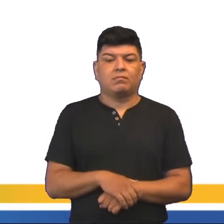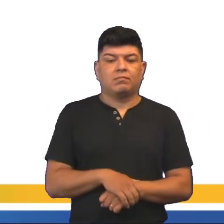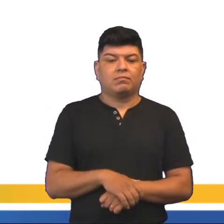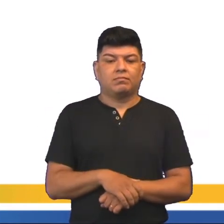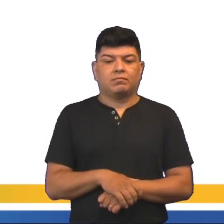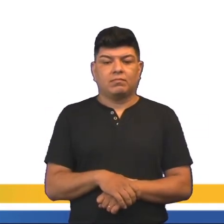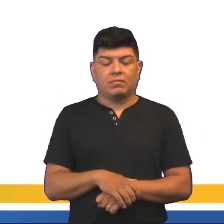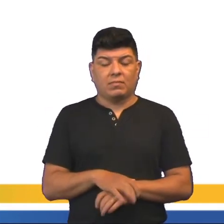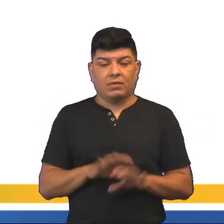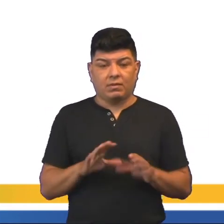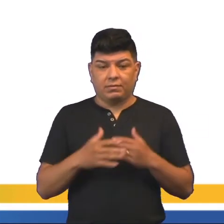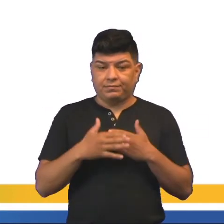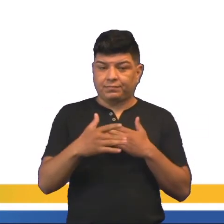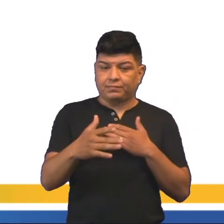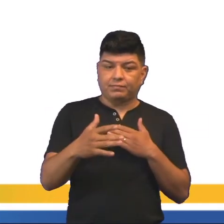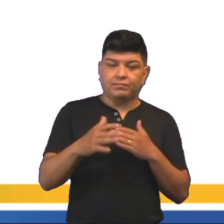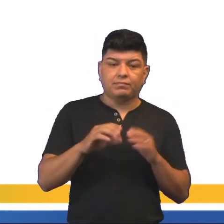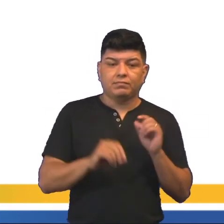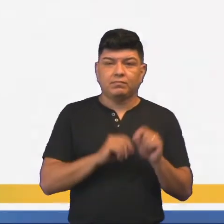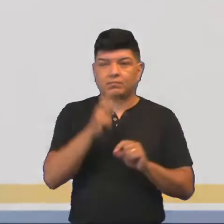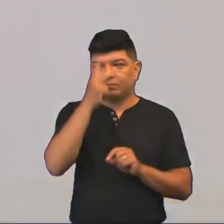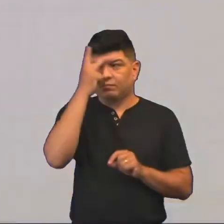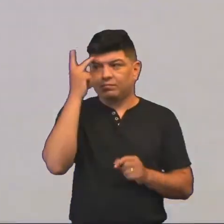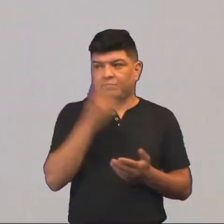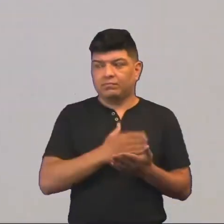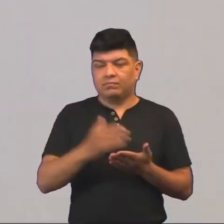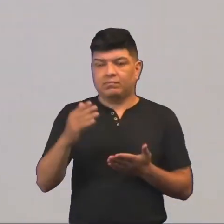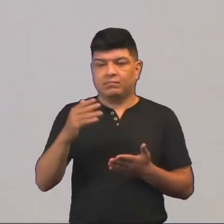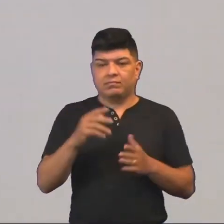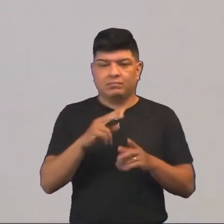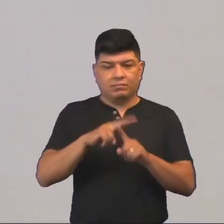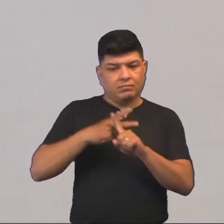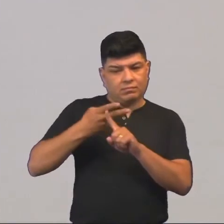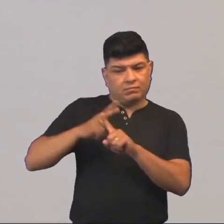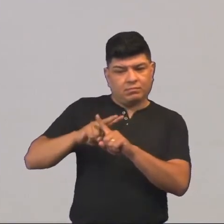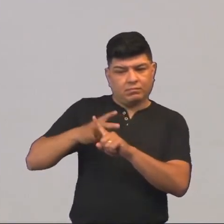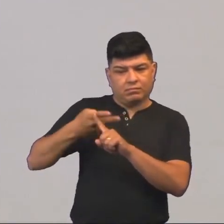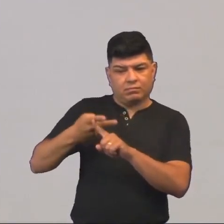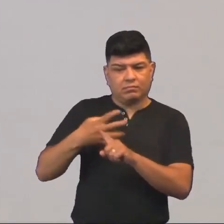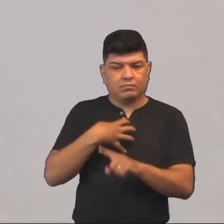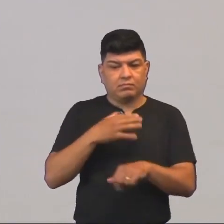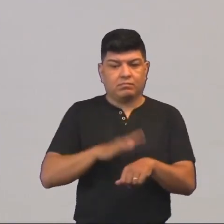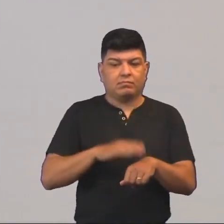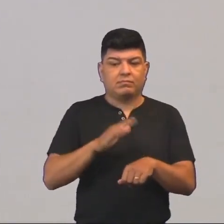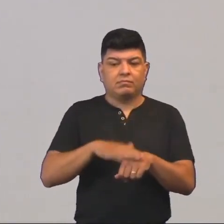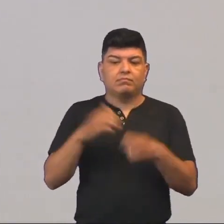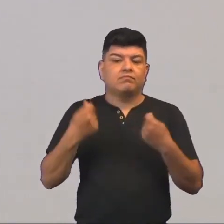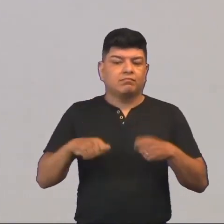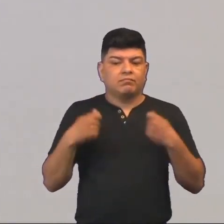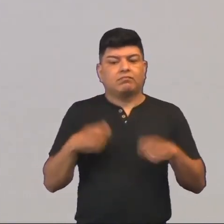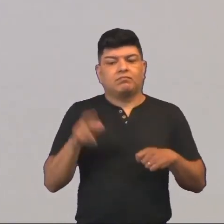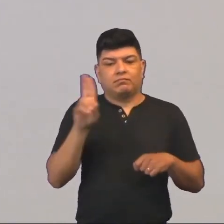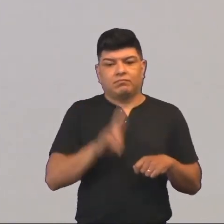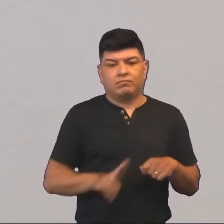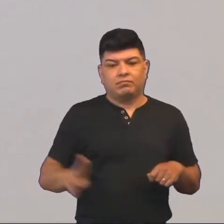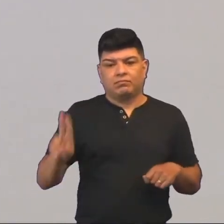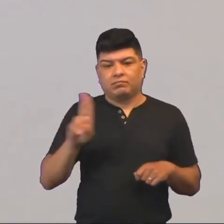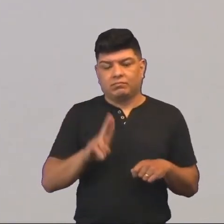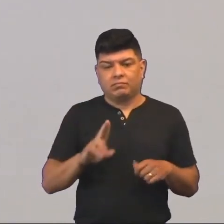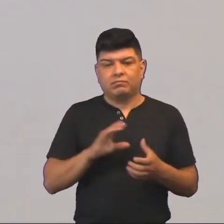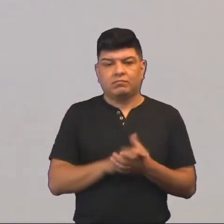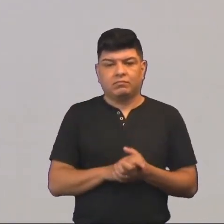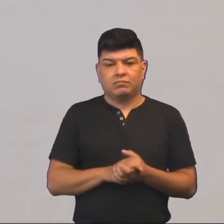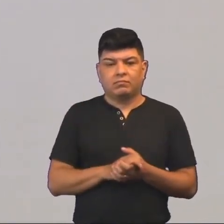tá? E aí, a partir desse ponto, que a pessoa começar a aumentar a quantidade e sentir cada vez mais a necessidade de